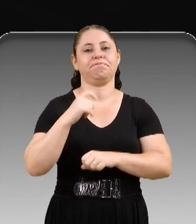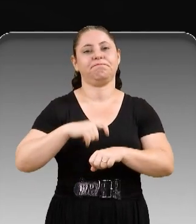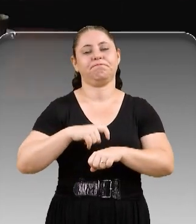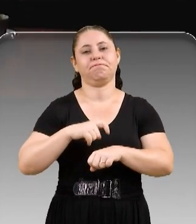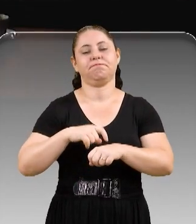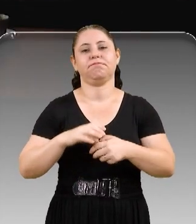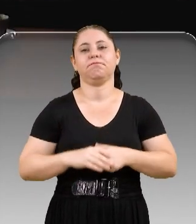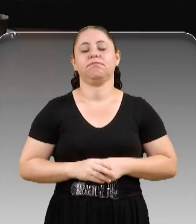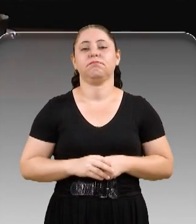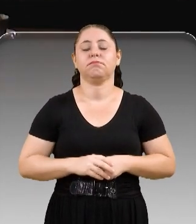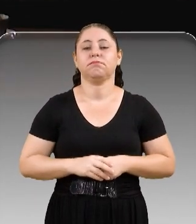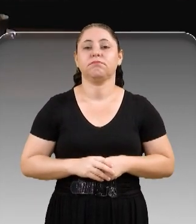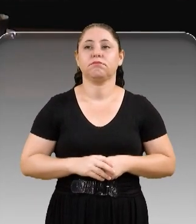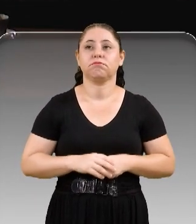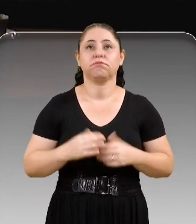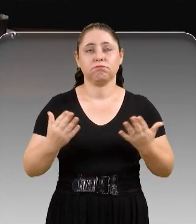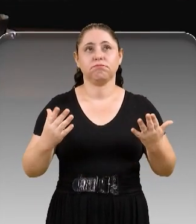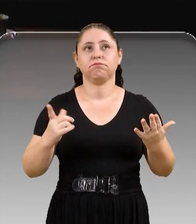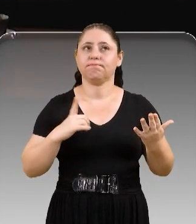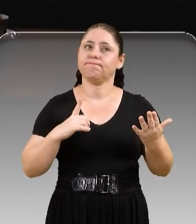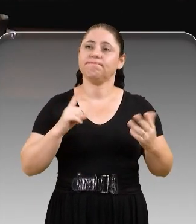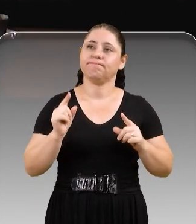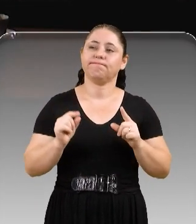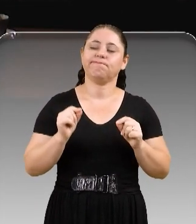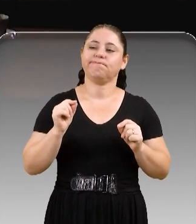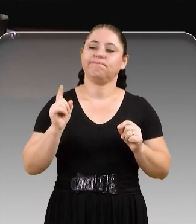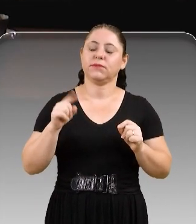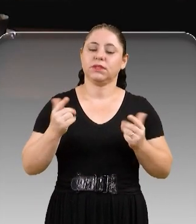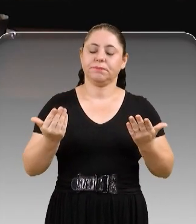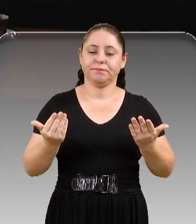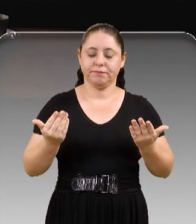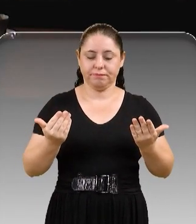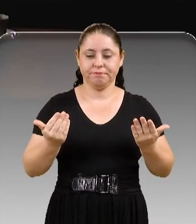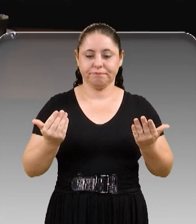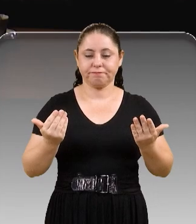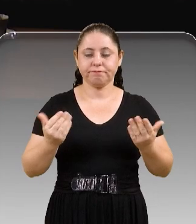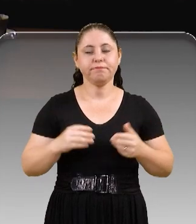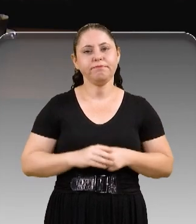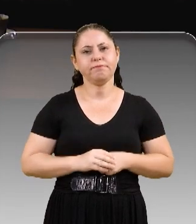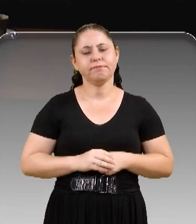importante. Eu tive a questão seguinte,